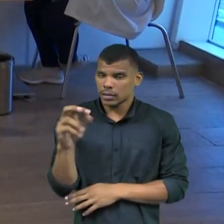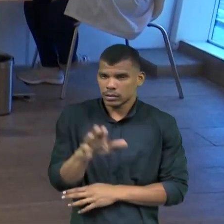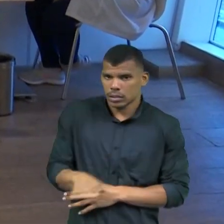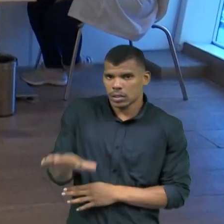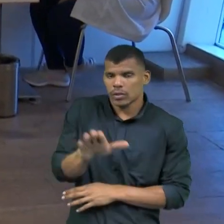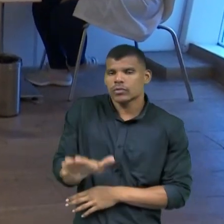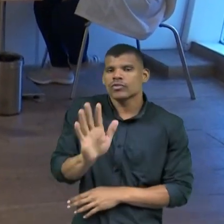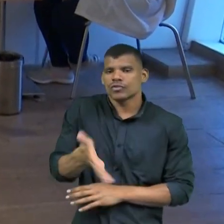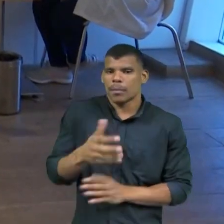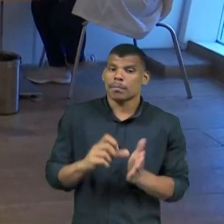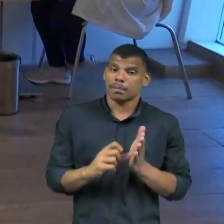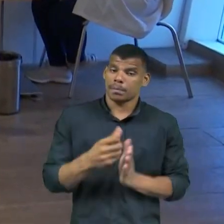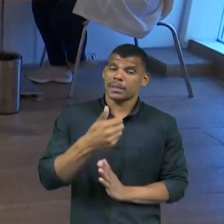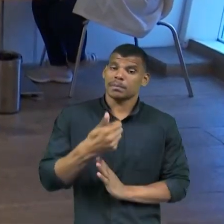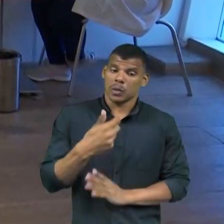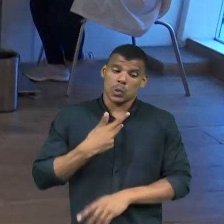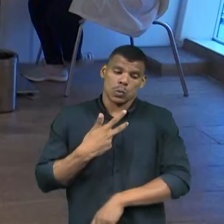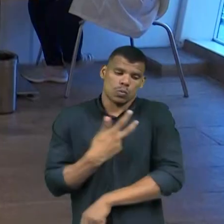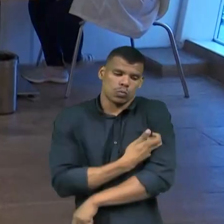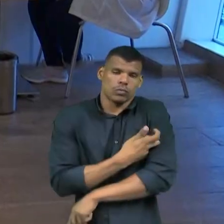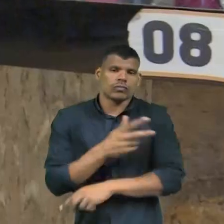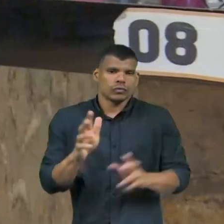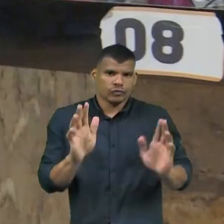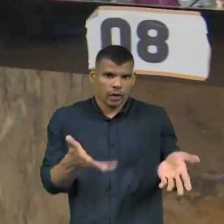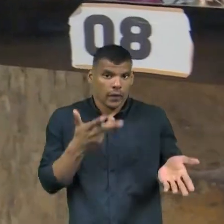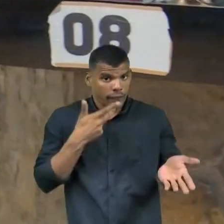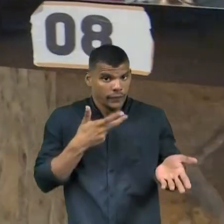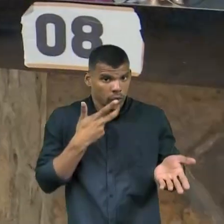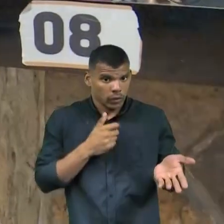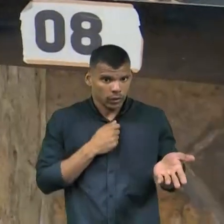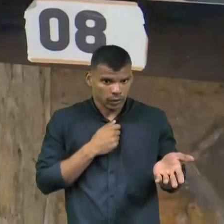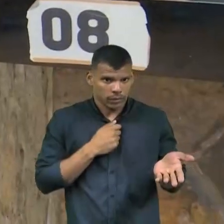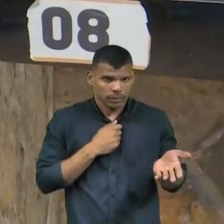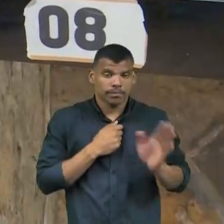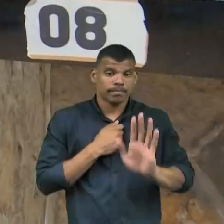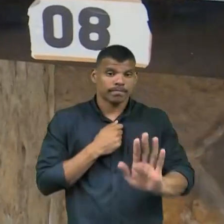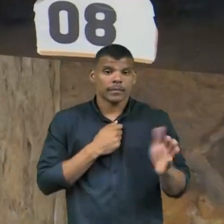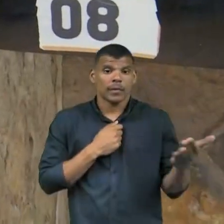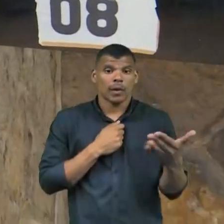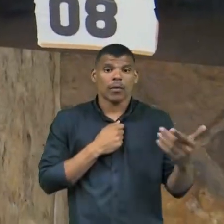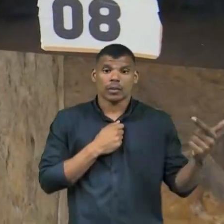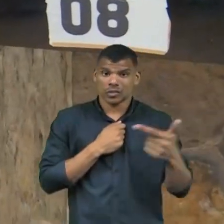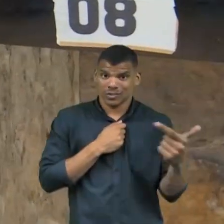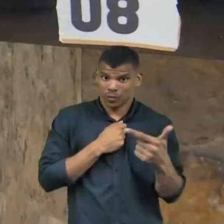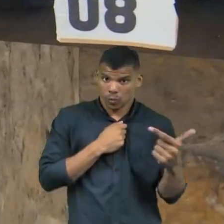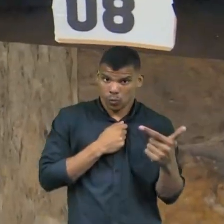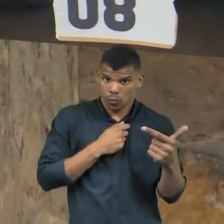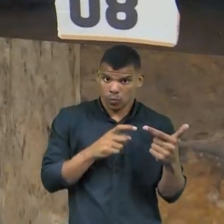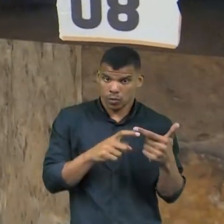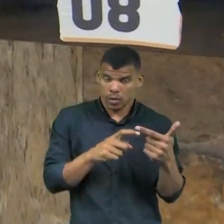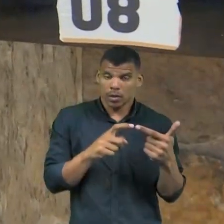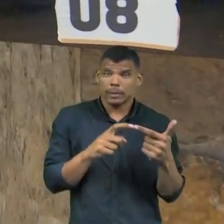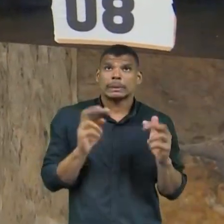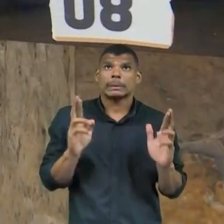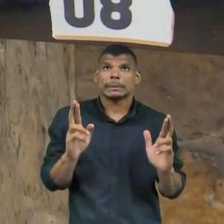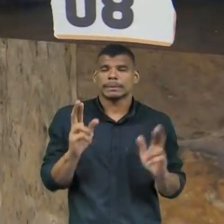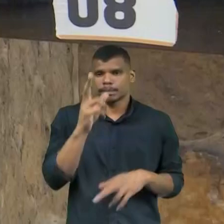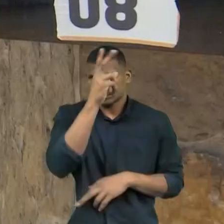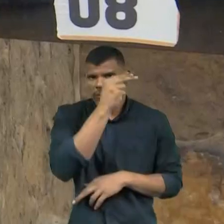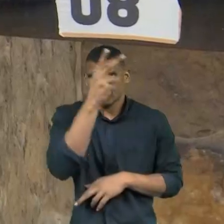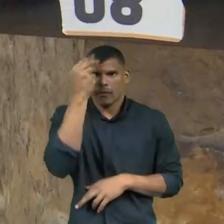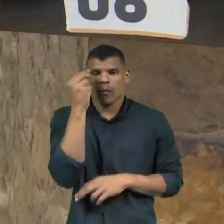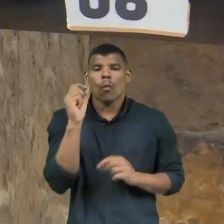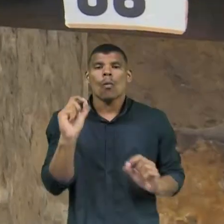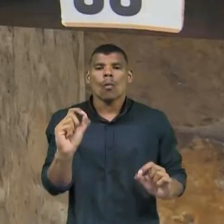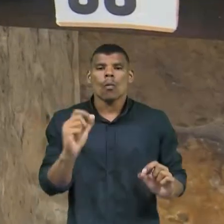a primeira dose contra a Covid-19 em Fortaleza. Com a liberação da segunda dose para o público, a expectativa da prefeitura é vacinar pelo